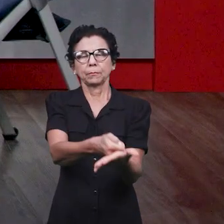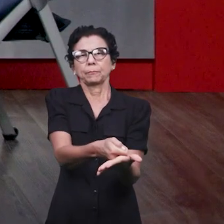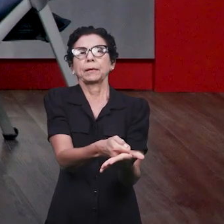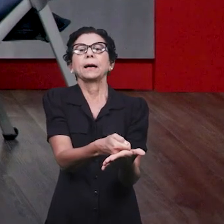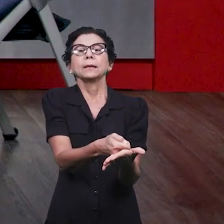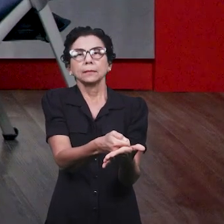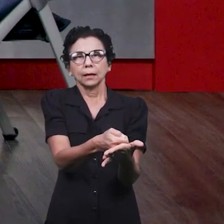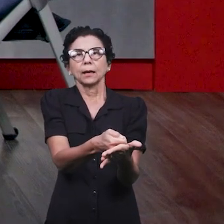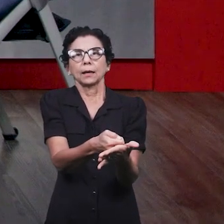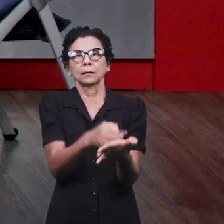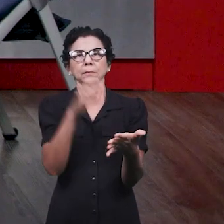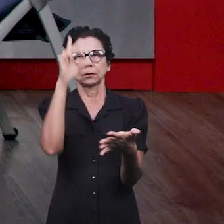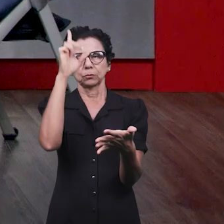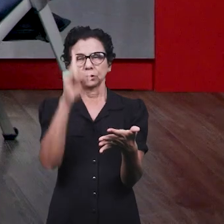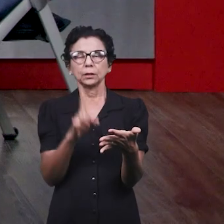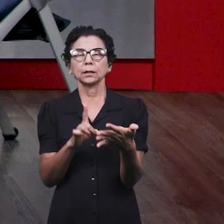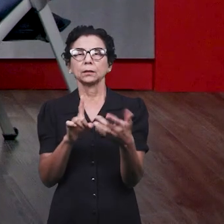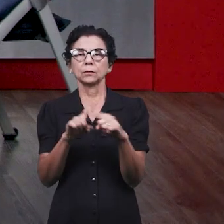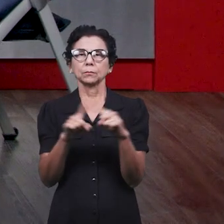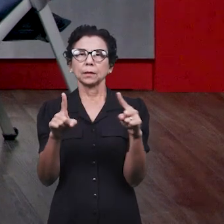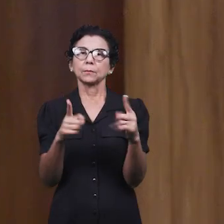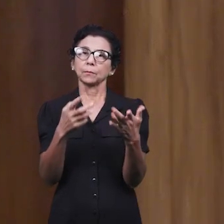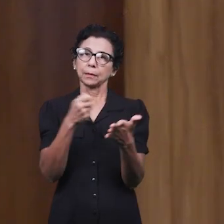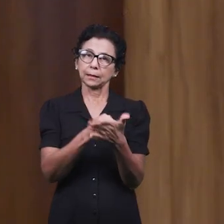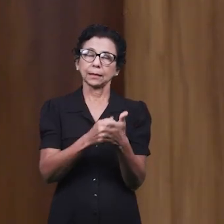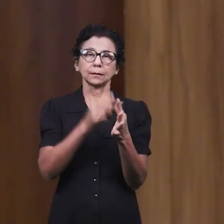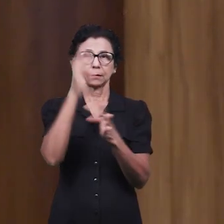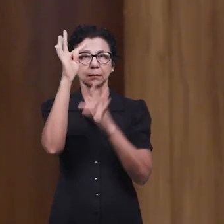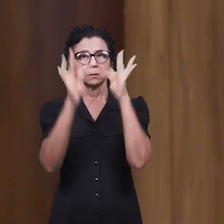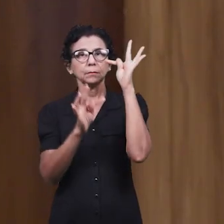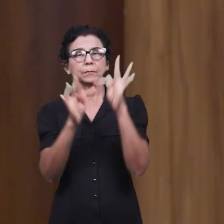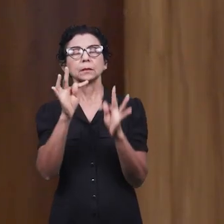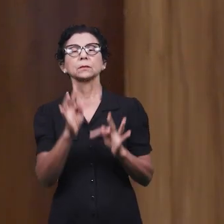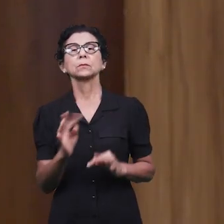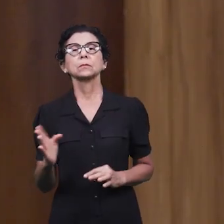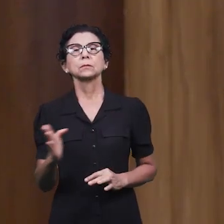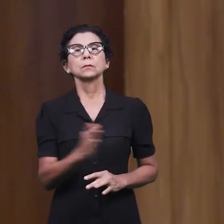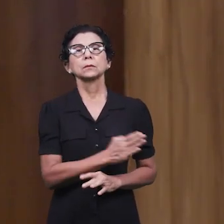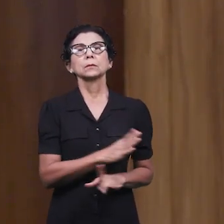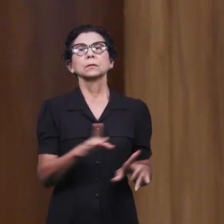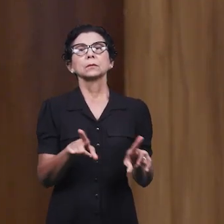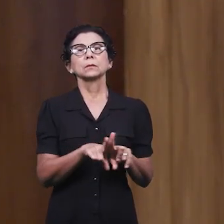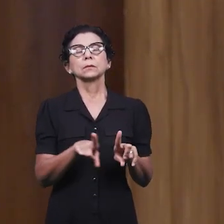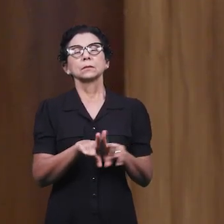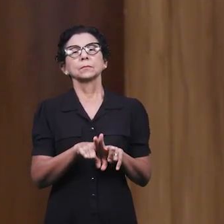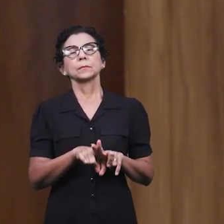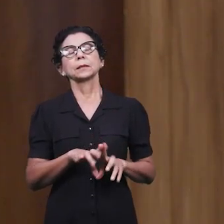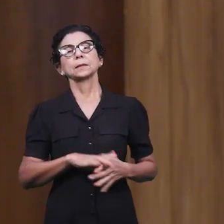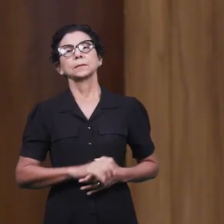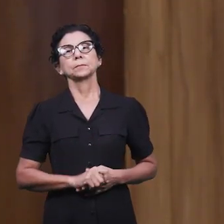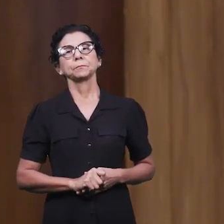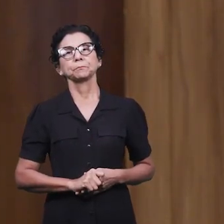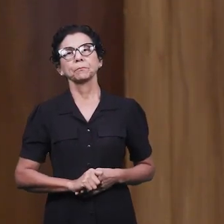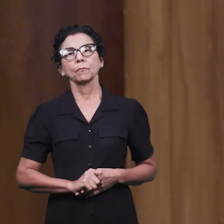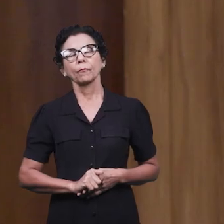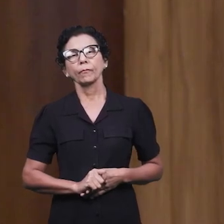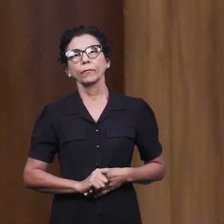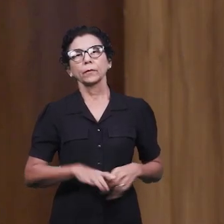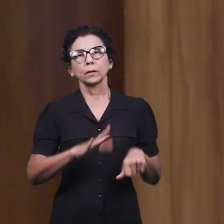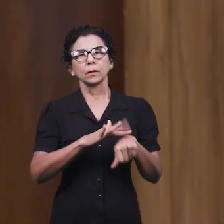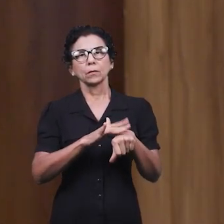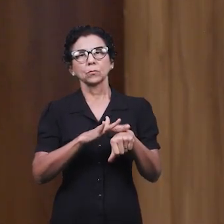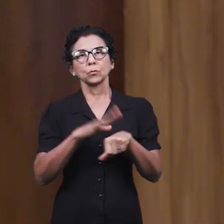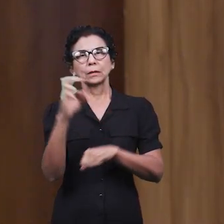pessoa vai ter direito ao resgate, ao saque, né, desse FGTS. Com relação, né, às pessoas que sofrem, né, de doenças